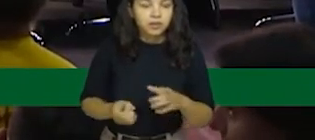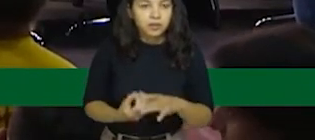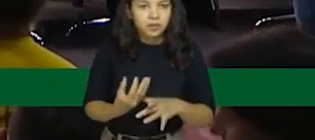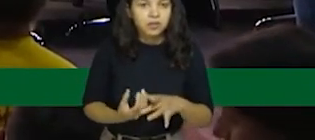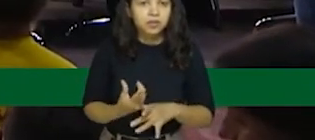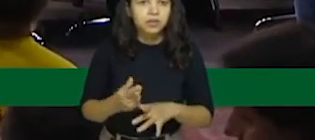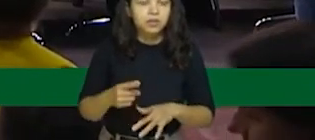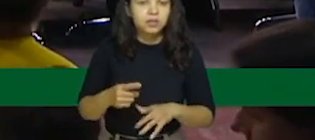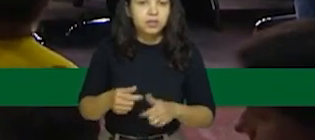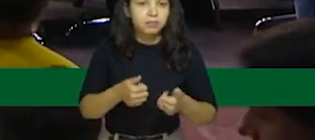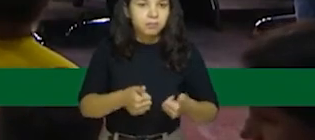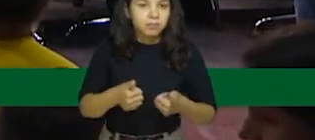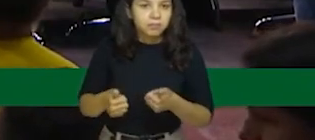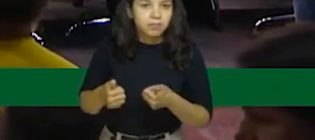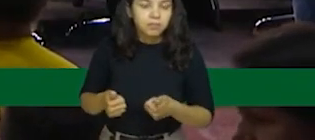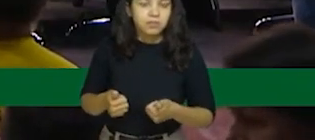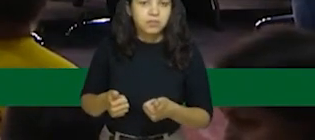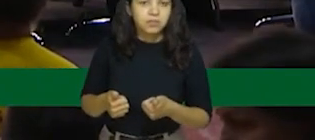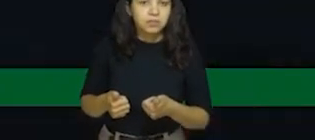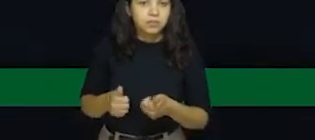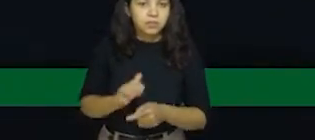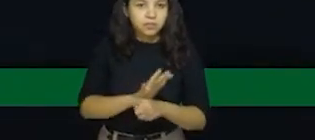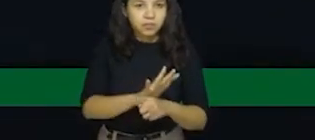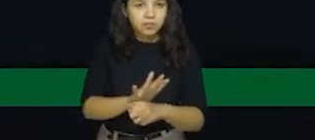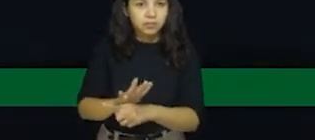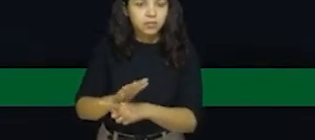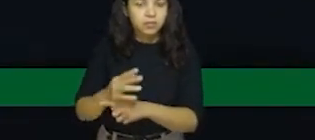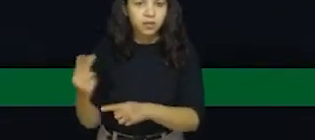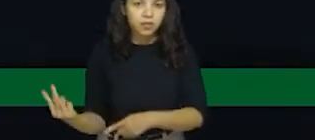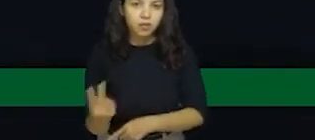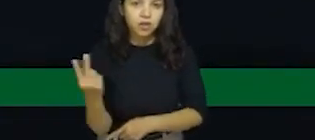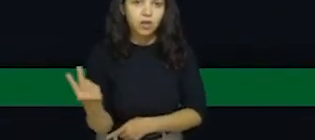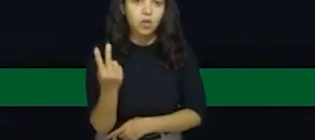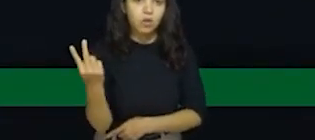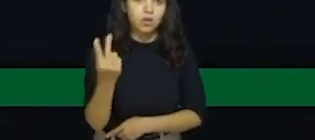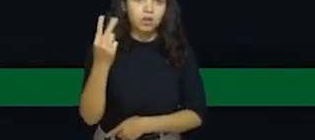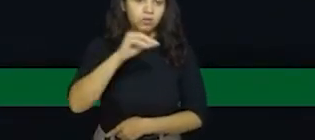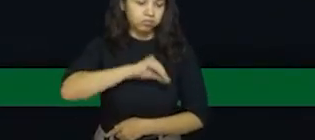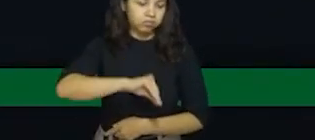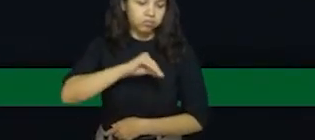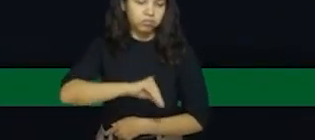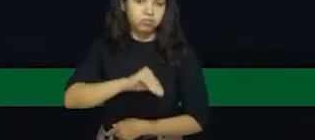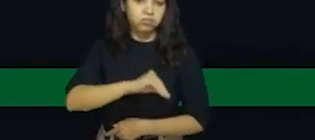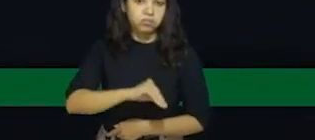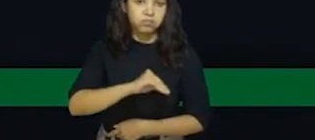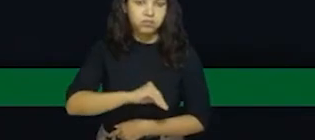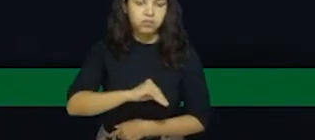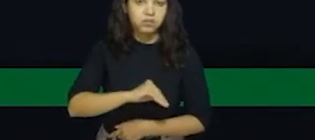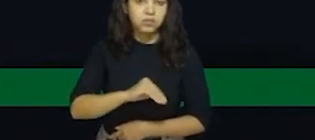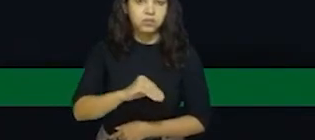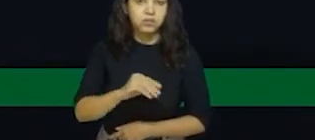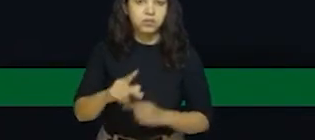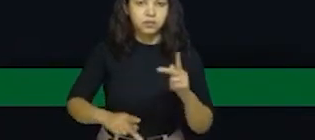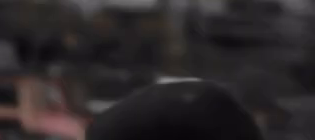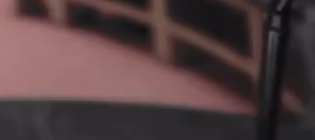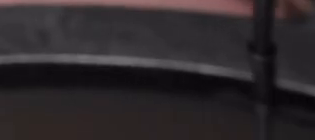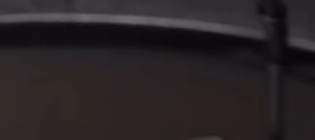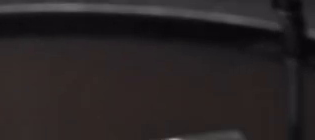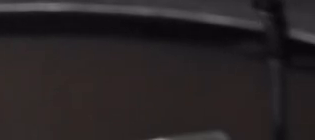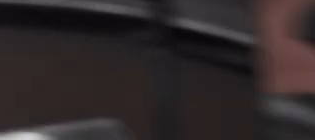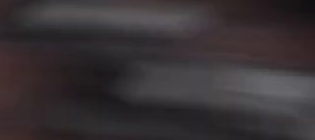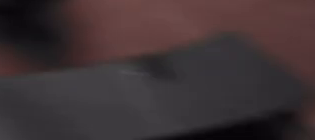devidamente beneficiado, para agregar mais valor, para gerar mais renda para o povo daqui da nossa região.